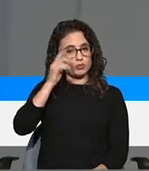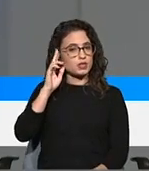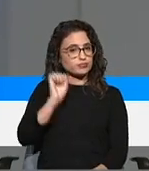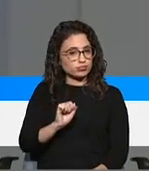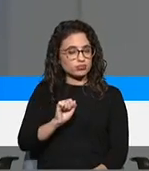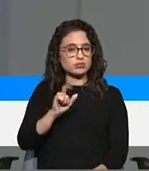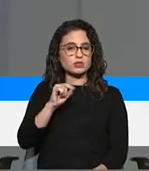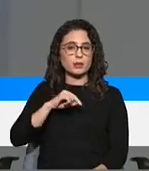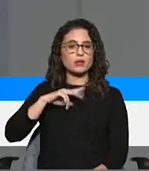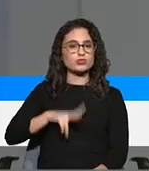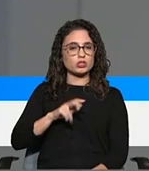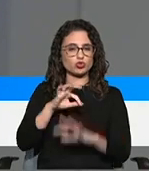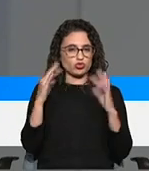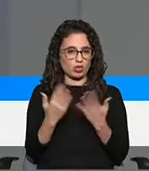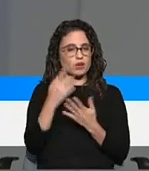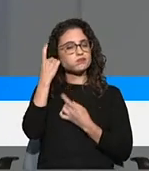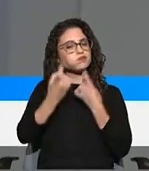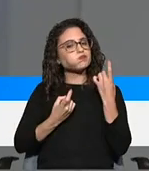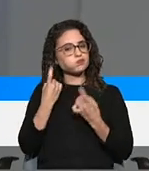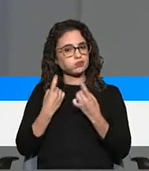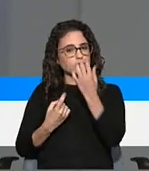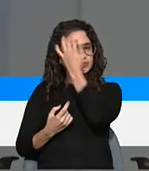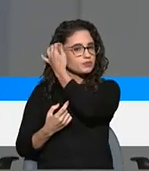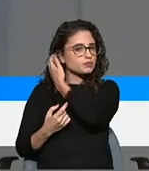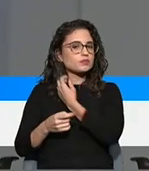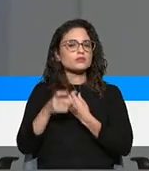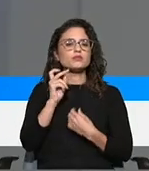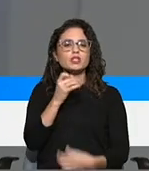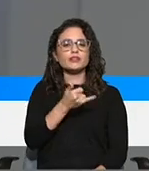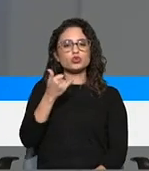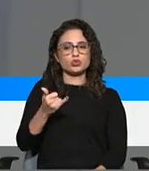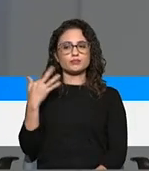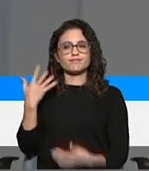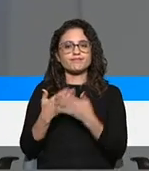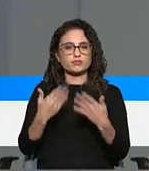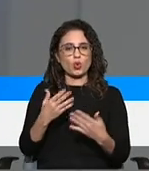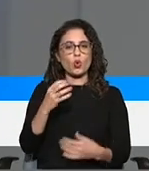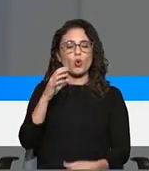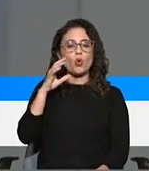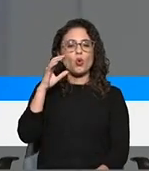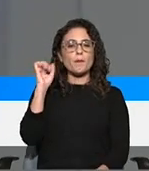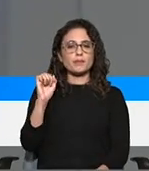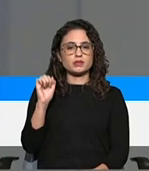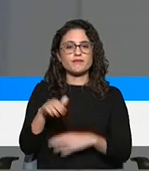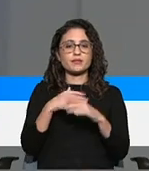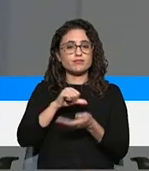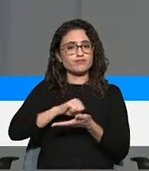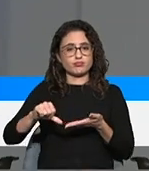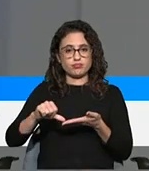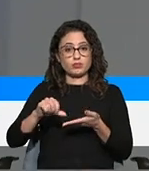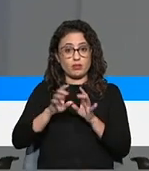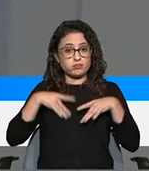façam uma reflexão nos últimos 22 anos o partido socialista abandonou o governo da República em três ocasiões por demissões